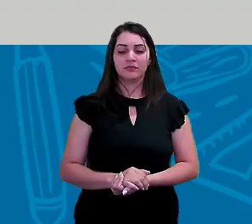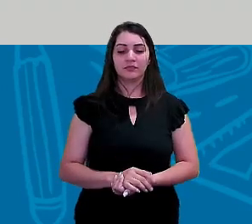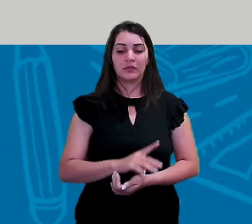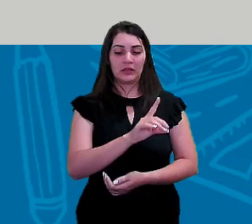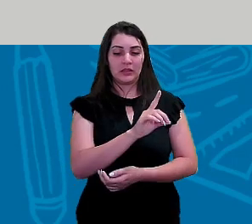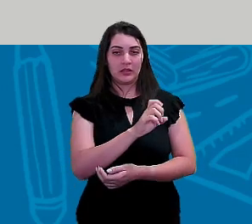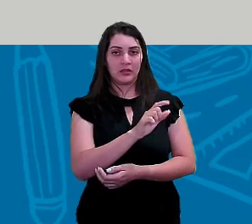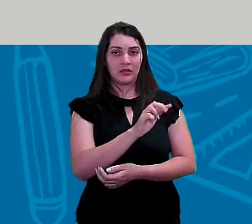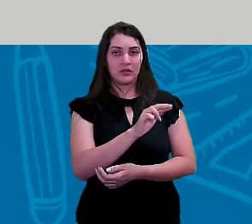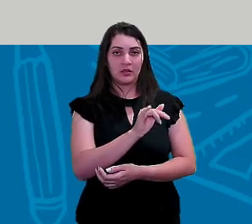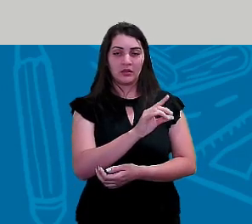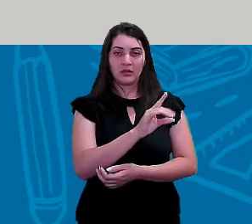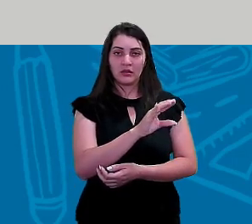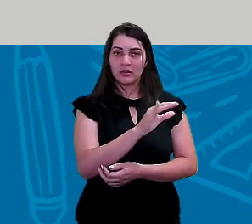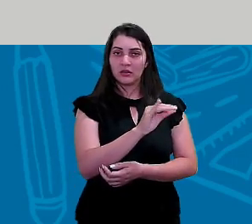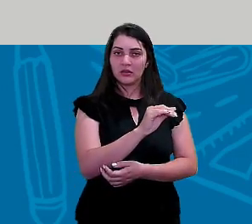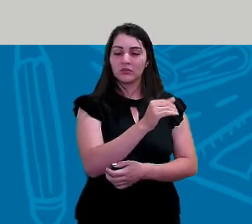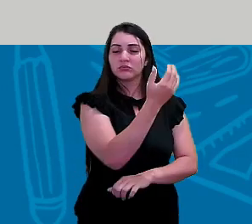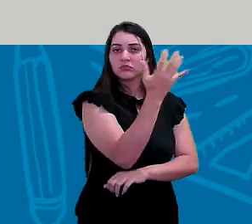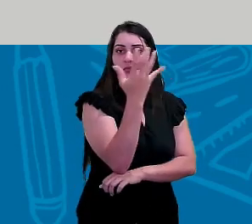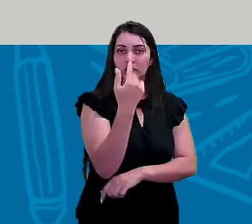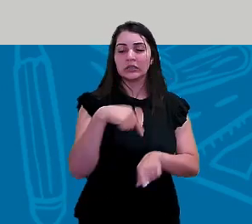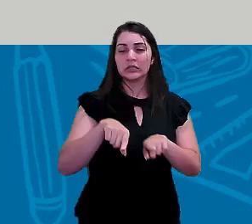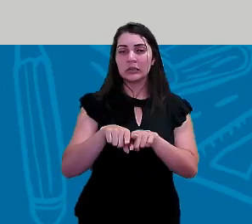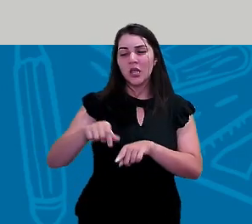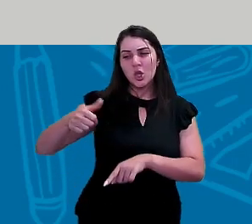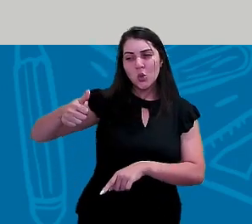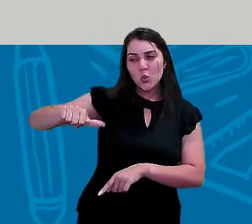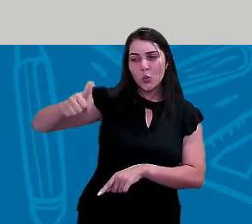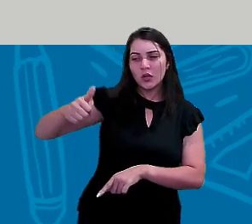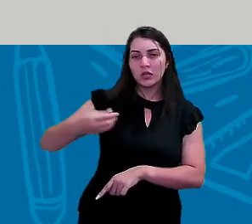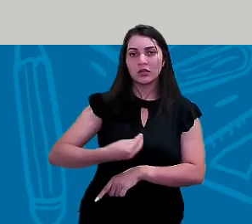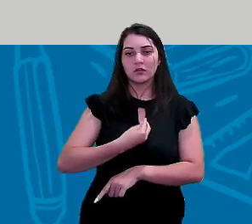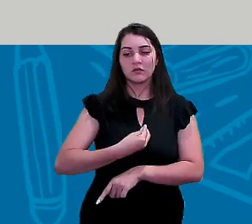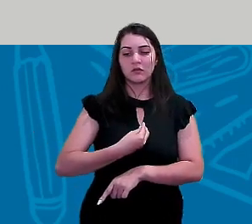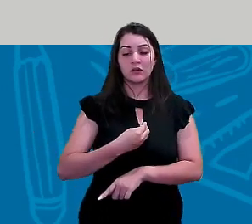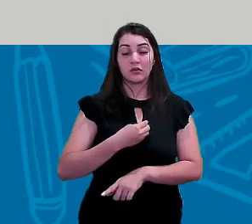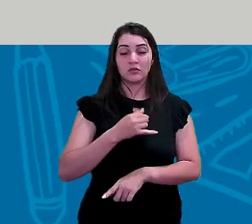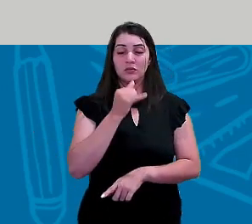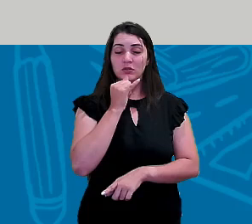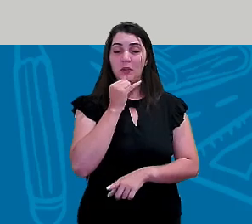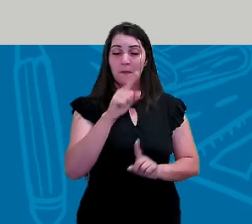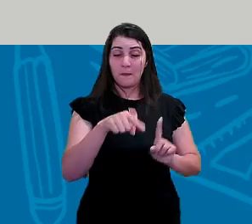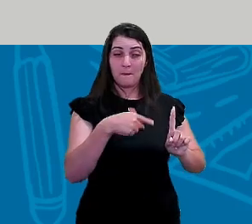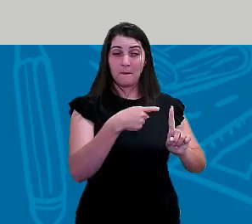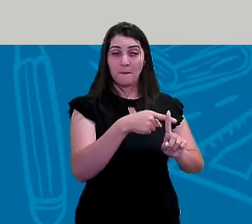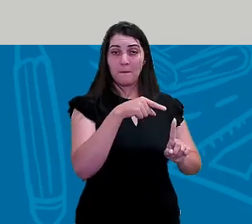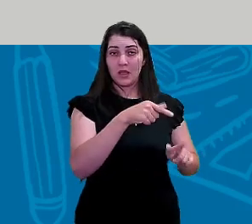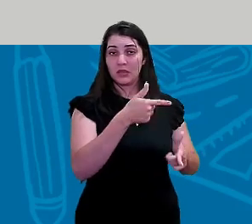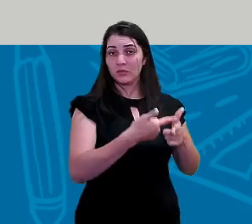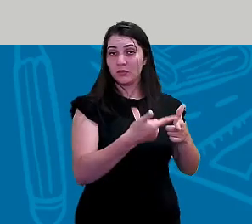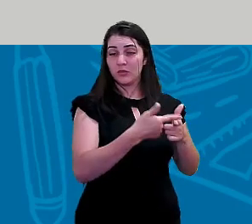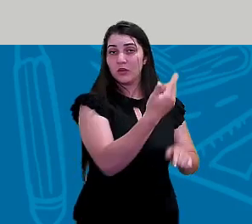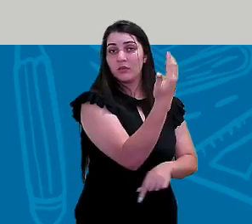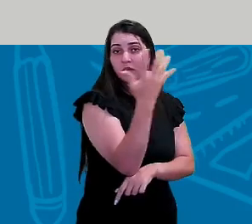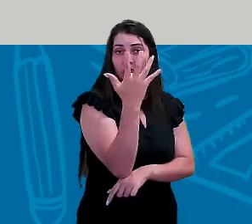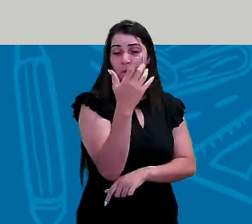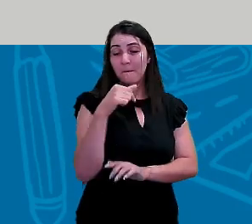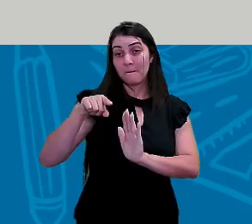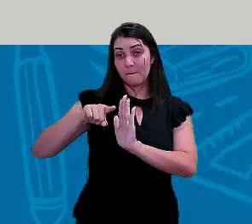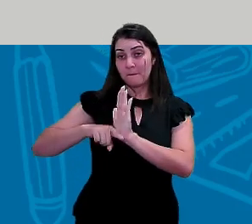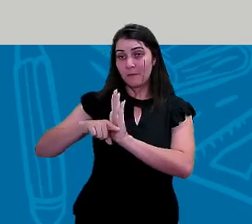Degradação ambiental e qualidade de vida. Vamos pensar nessa relação. Quanto mais eu degrado o meio ambiente, menos qualidade de vida eu